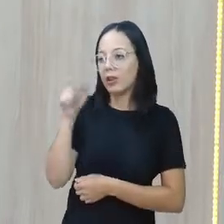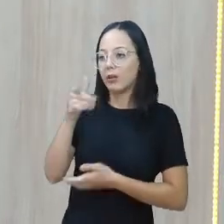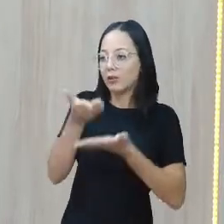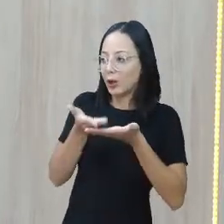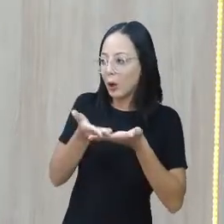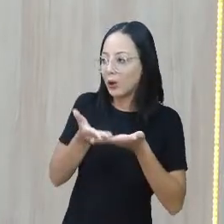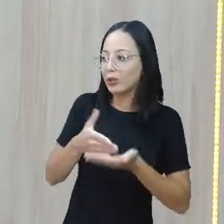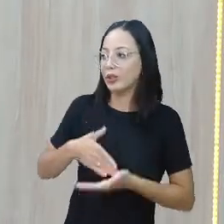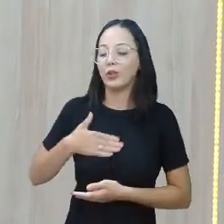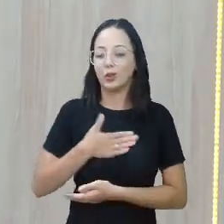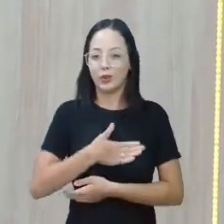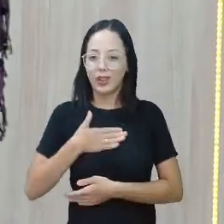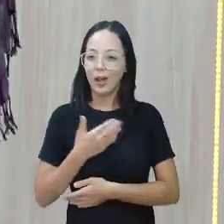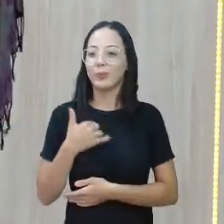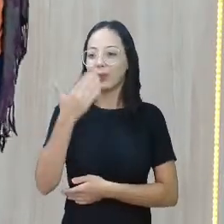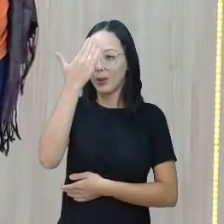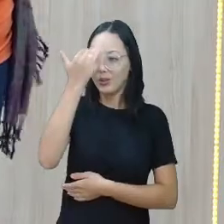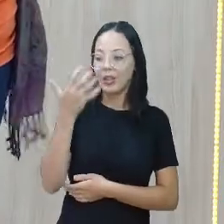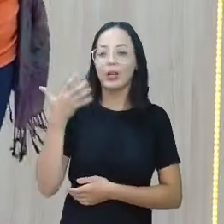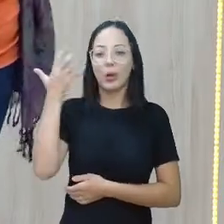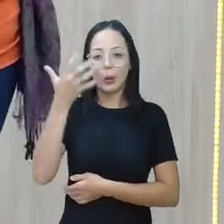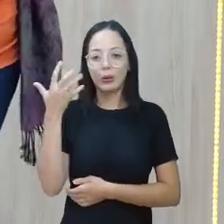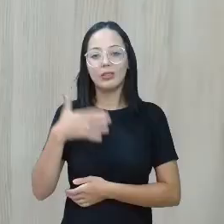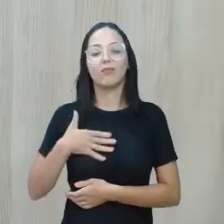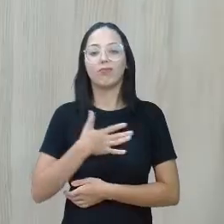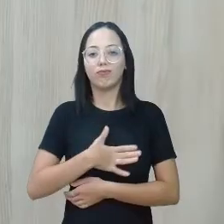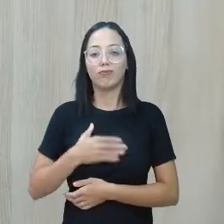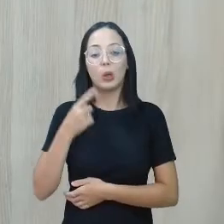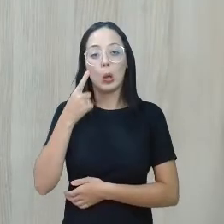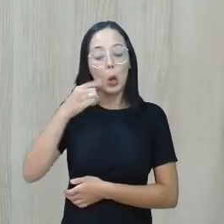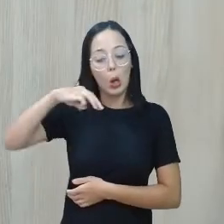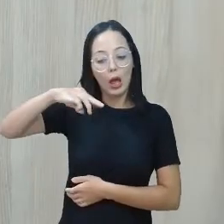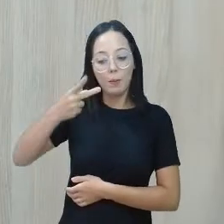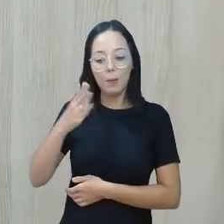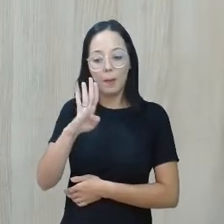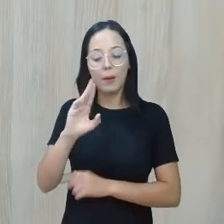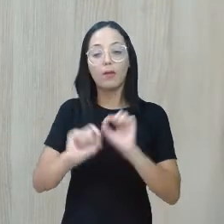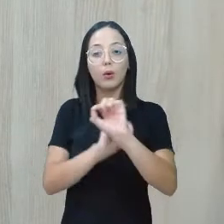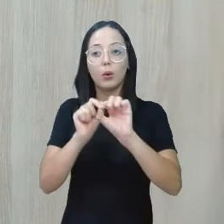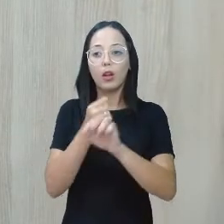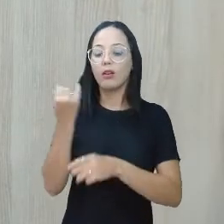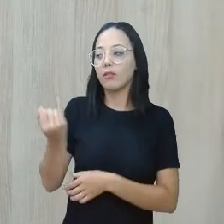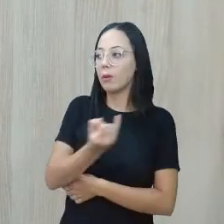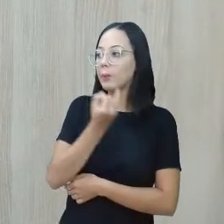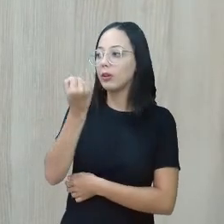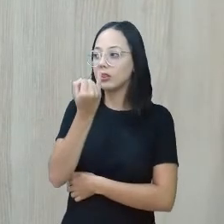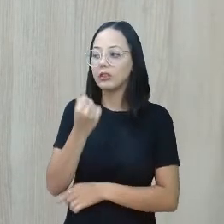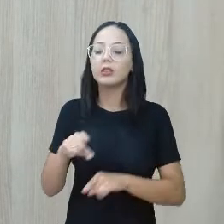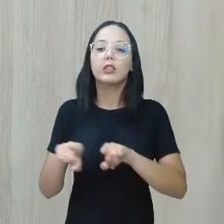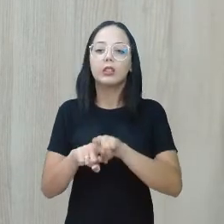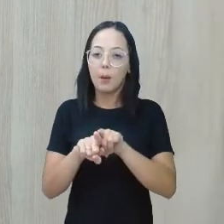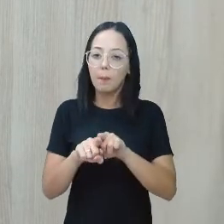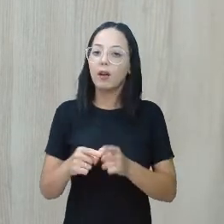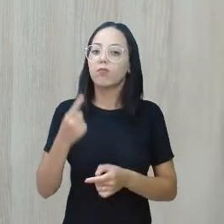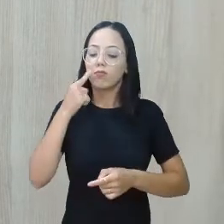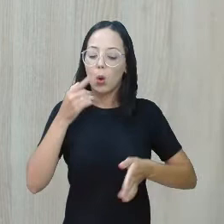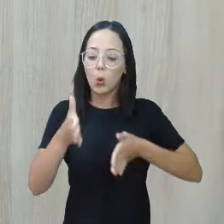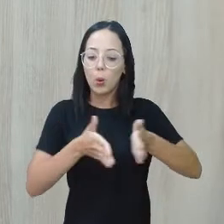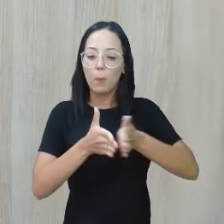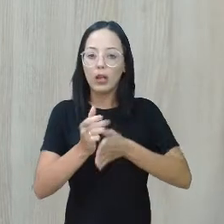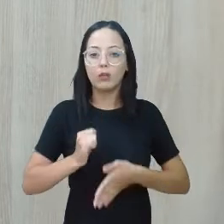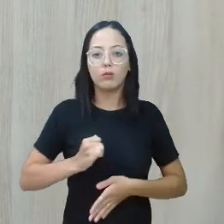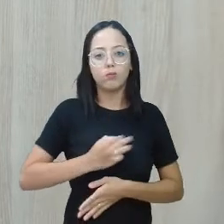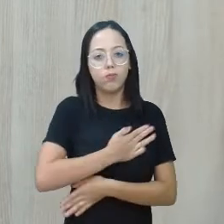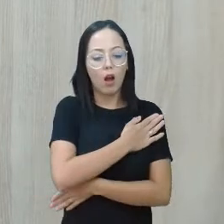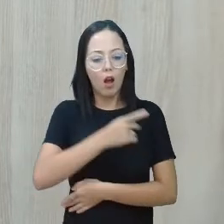essa parte, gosta da música desse momento, Pois né? a MPB foi muito importante, inclusive, né, no período da